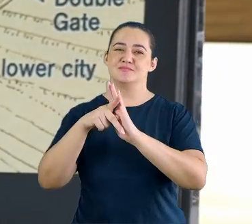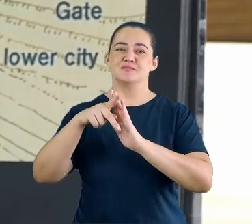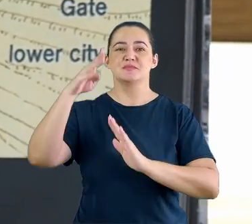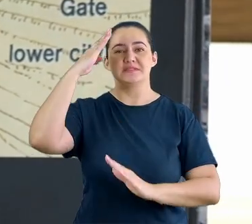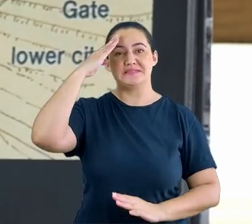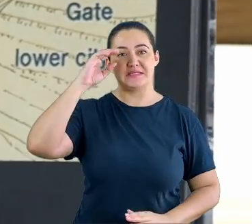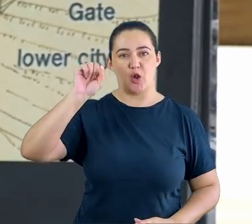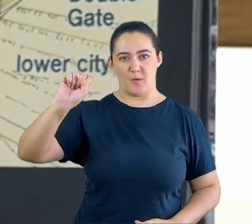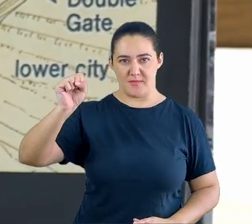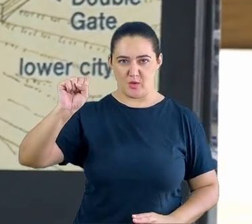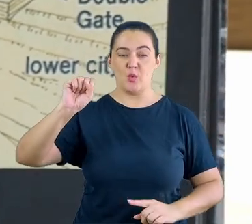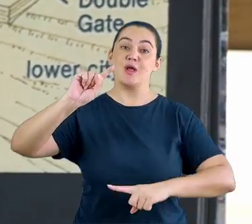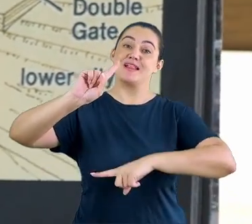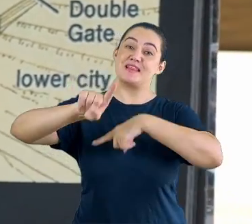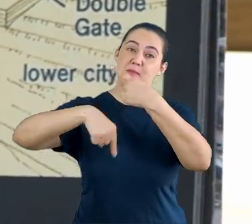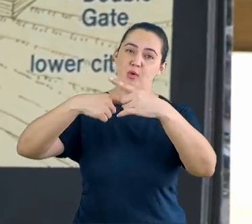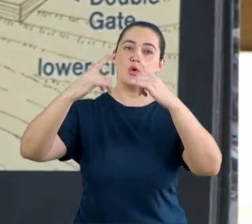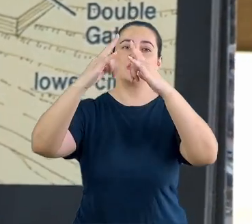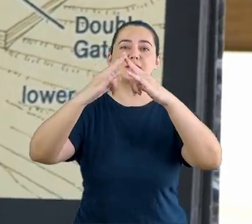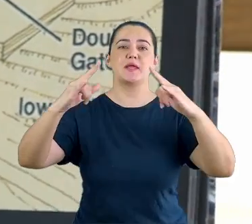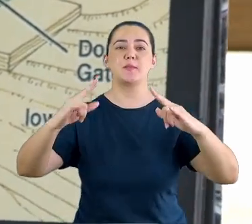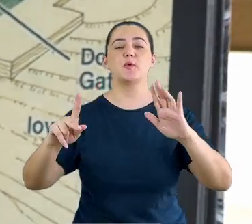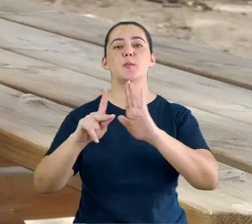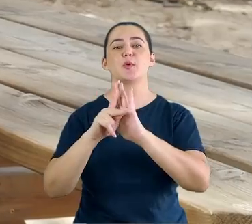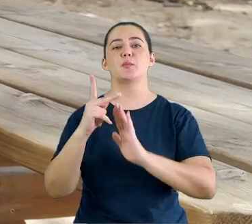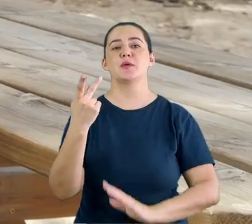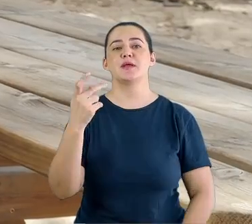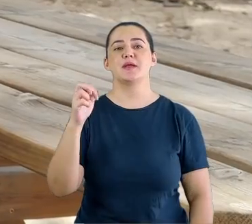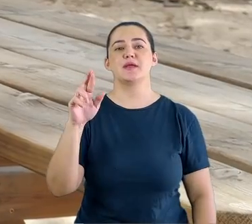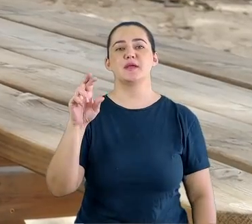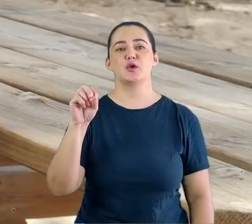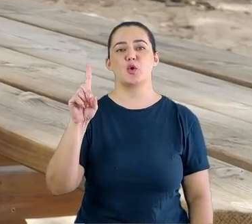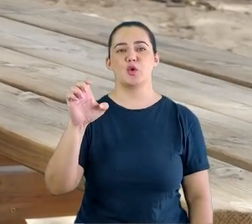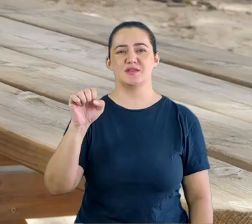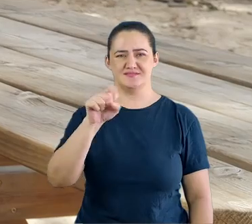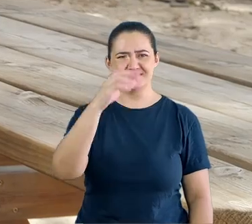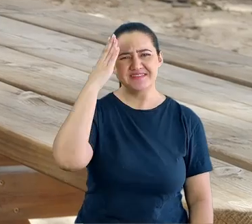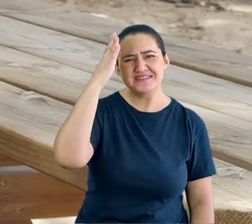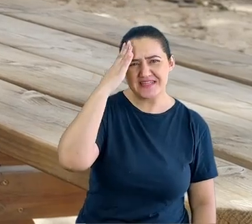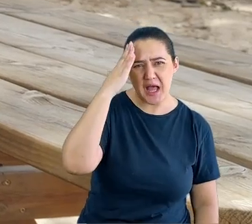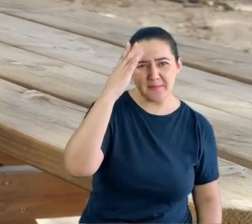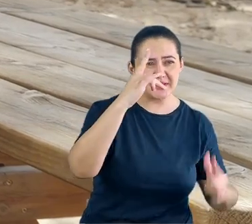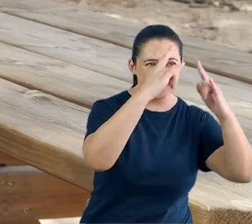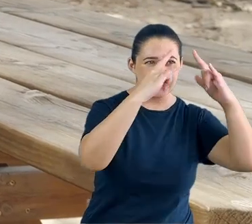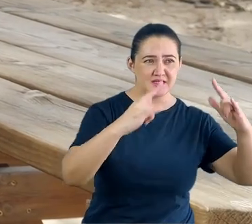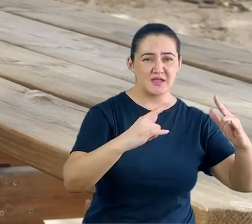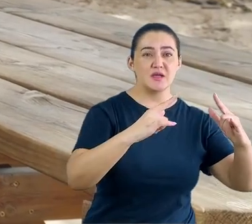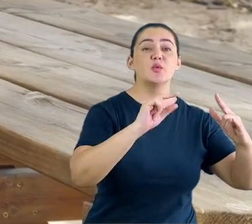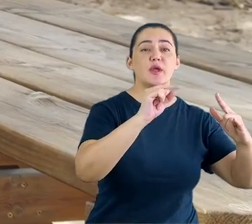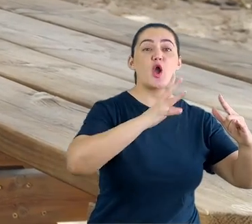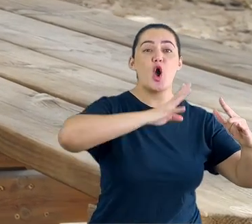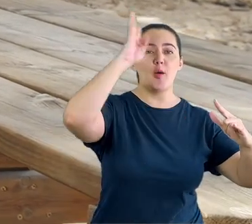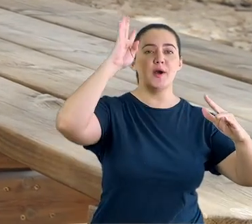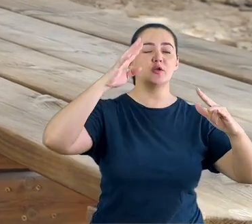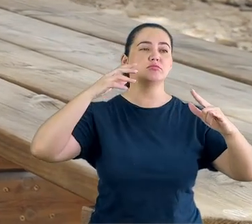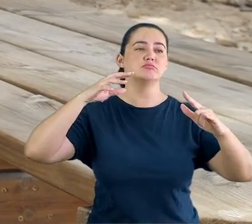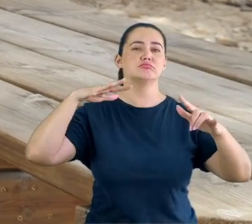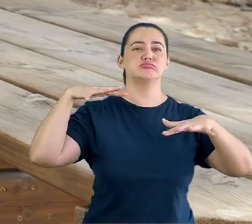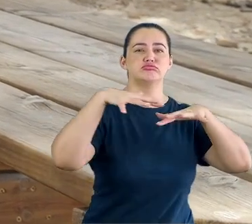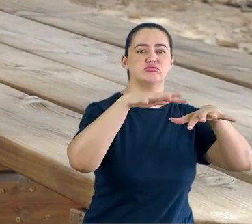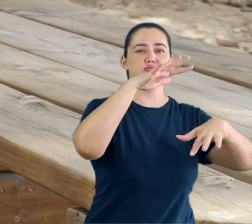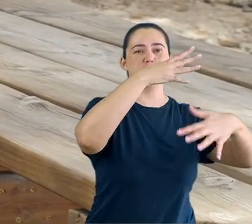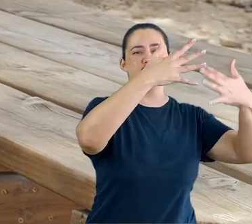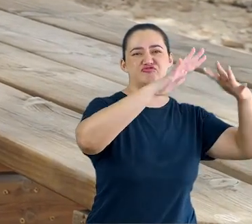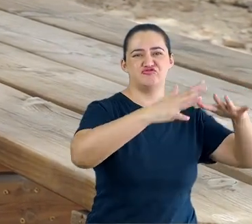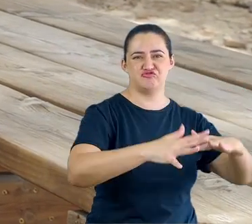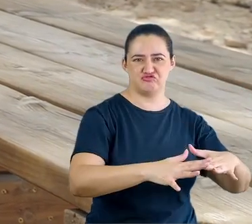Salomão, como o templo posterior de Herodes. Pois bem, você sabe que os romanos destruíram Jerusalém no ano 70 e